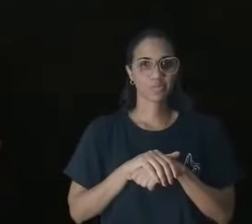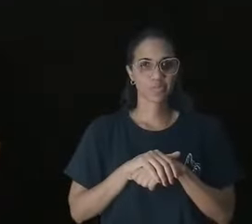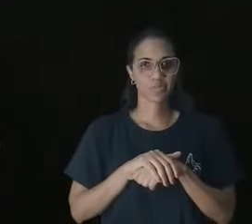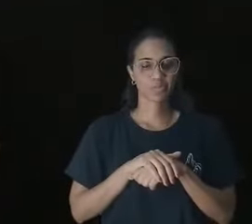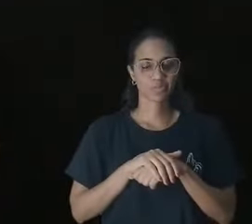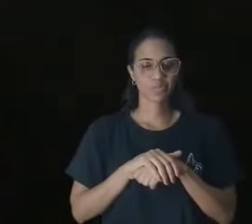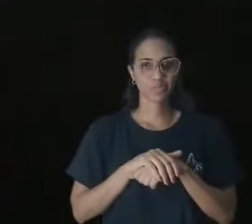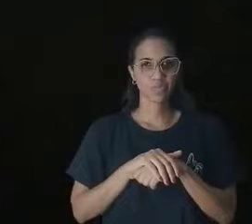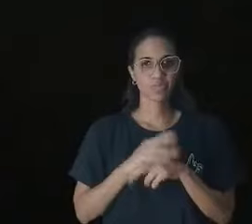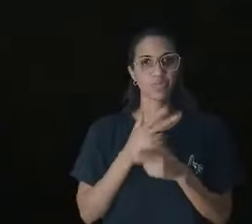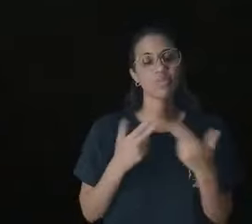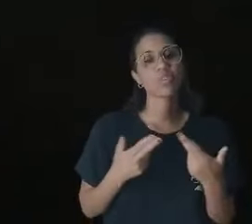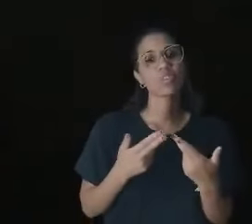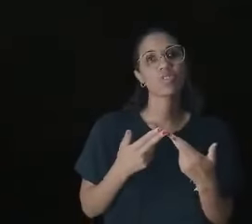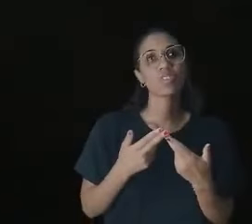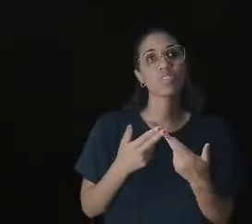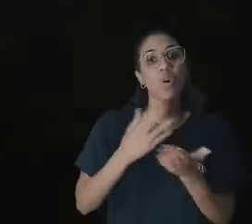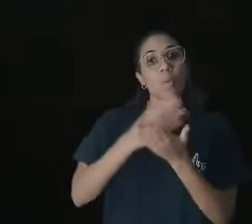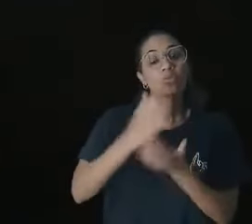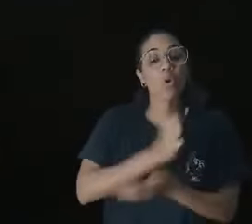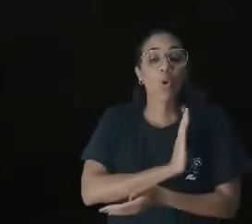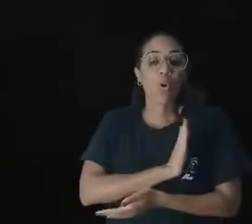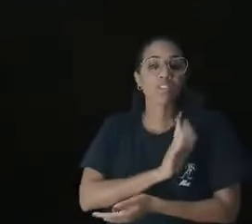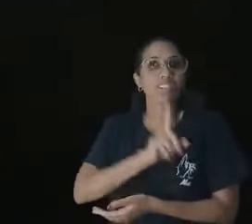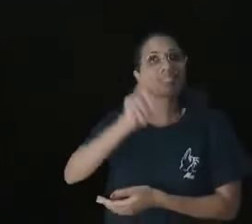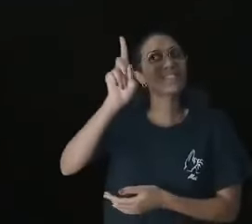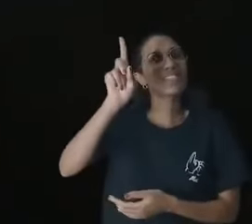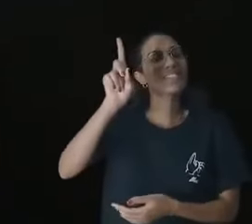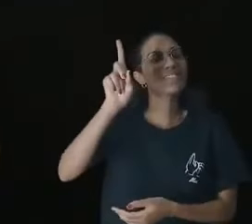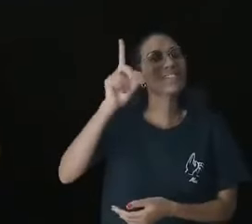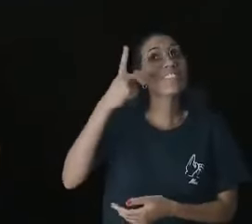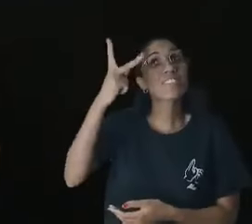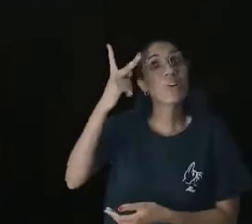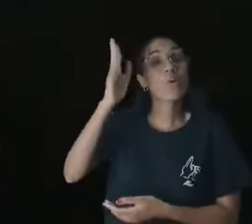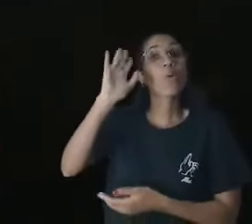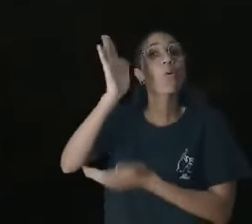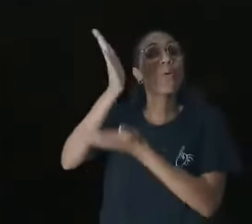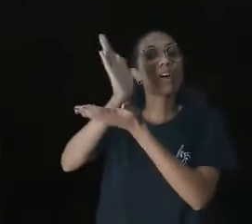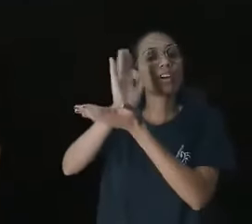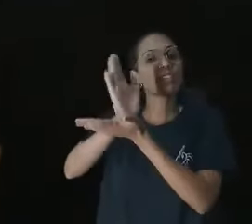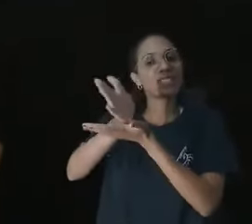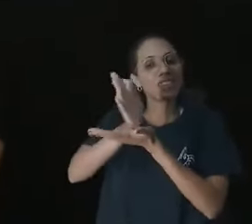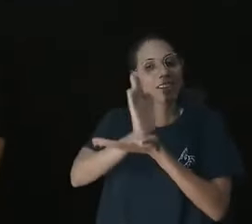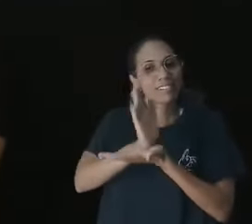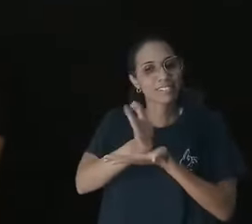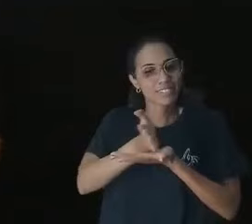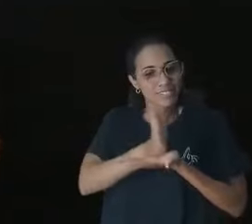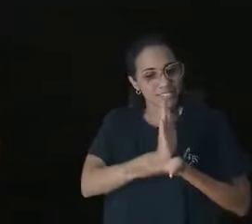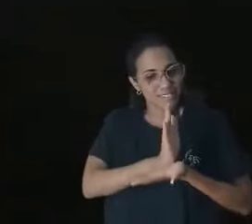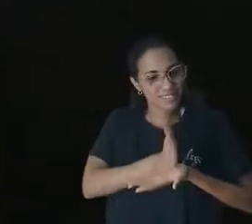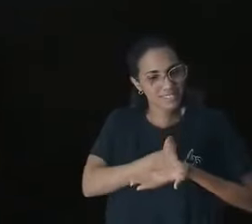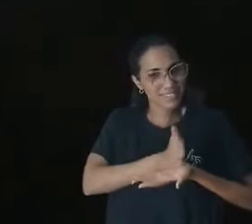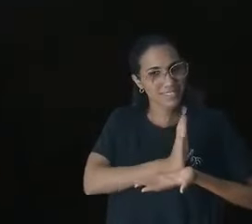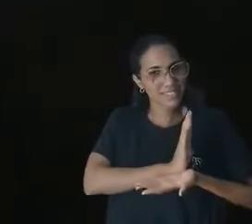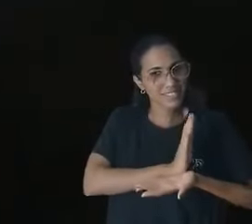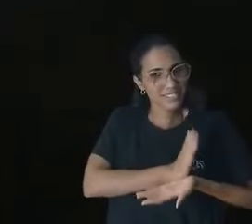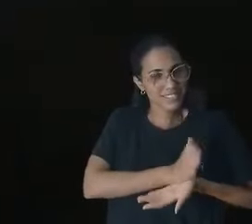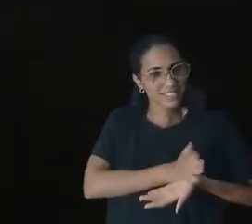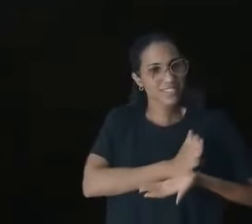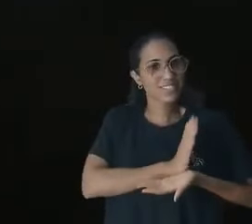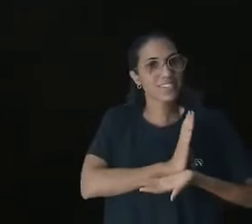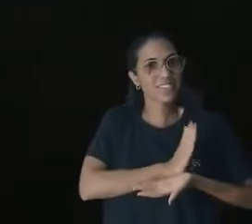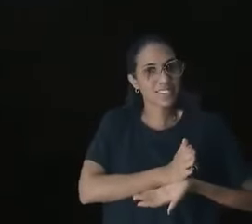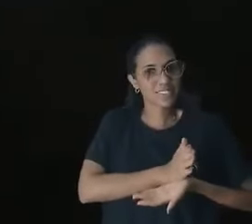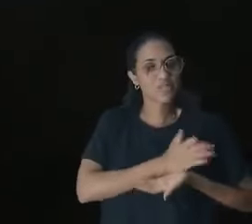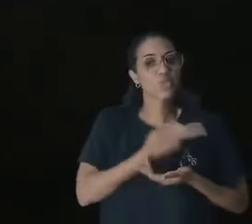foi algo que nasceu no teu coração e que tu fostes colocando no coração